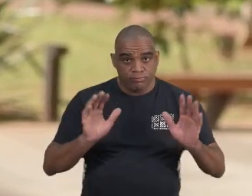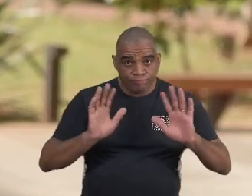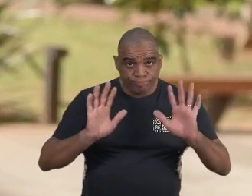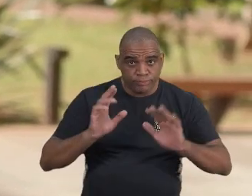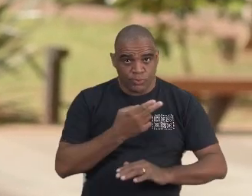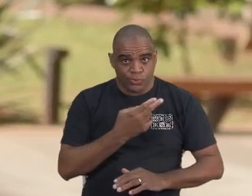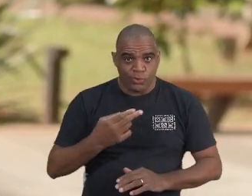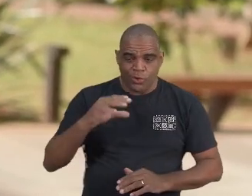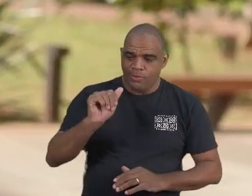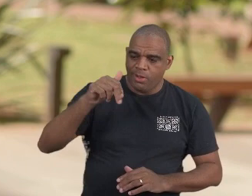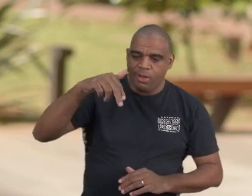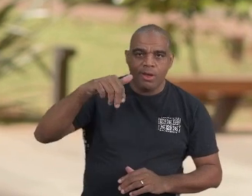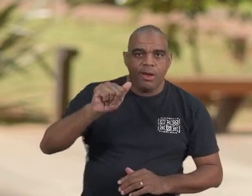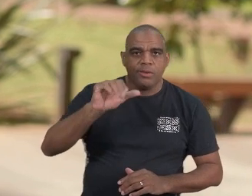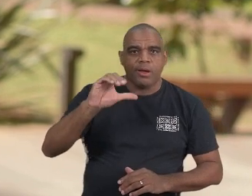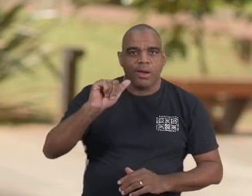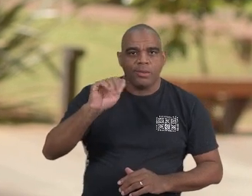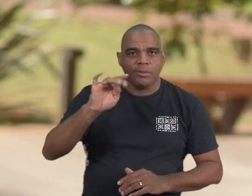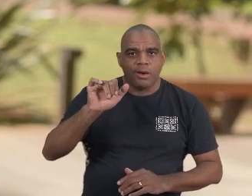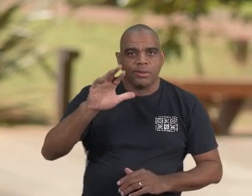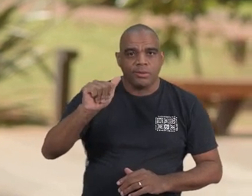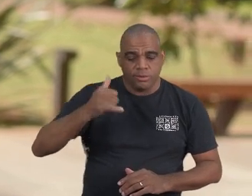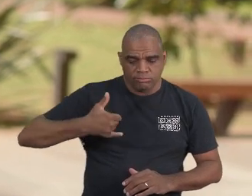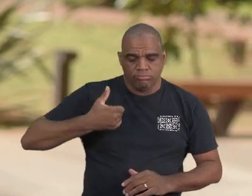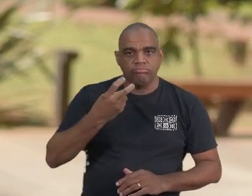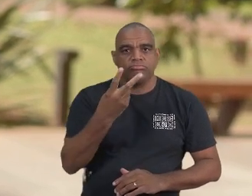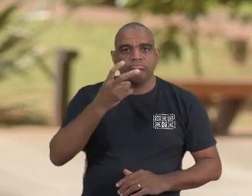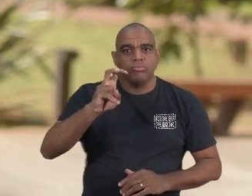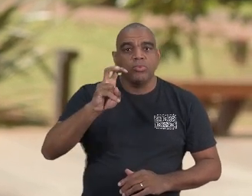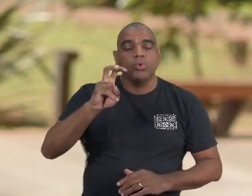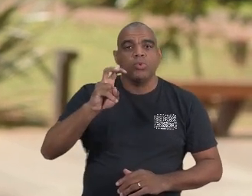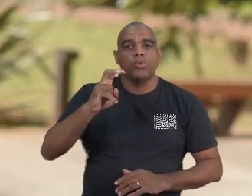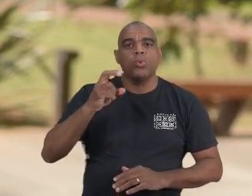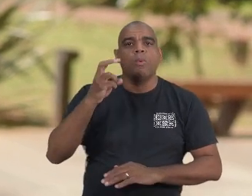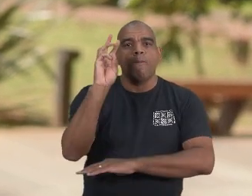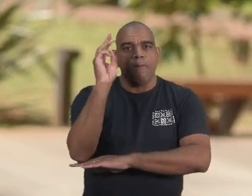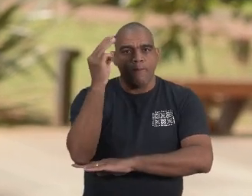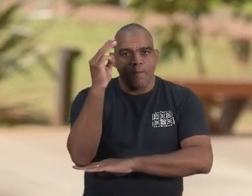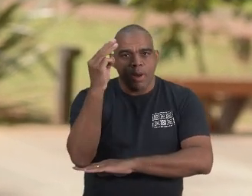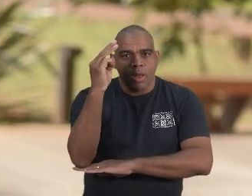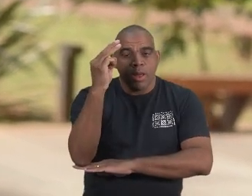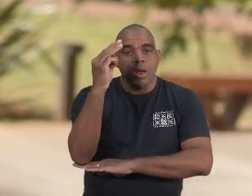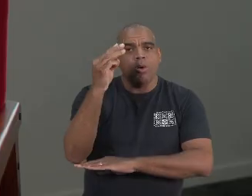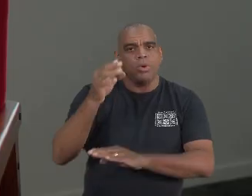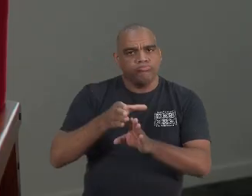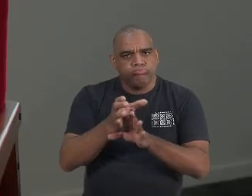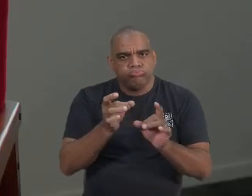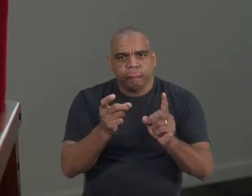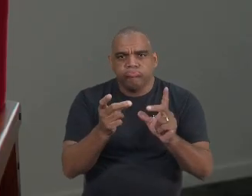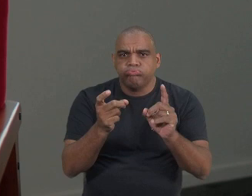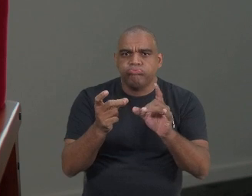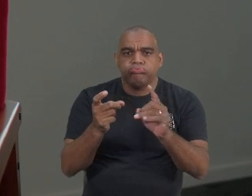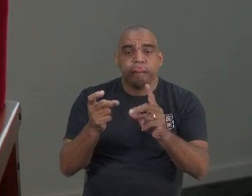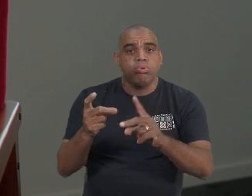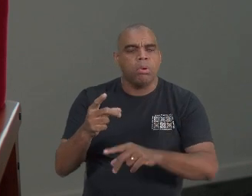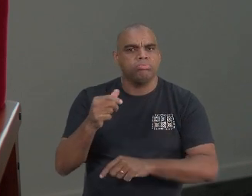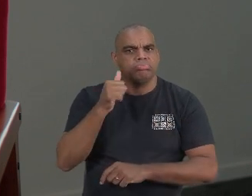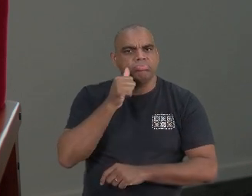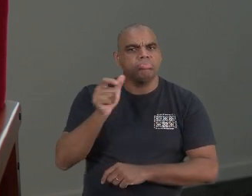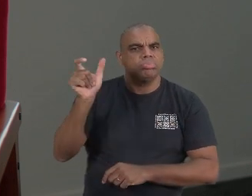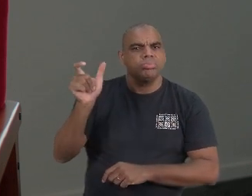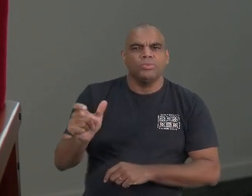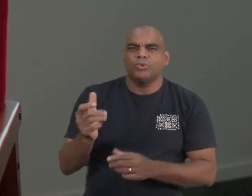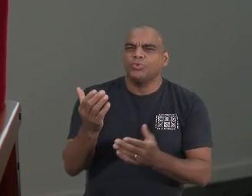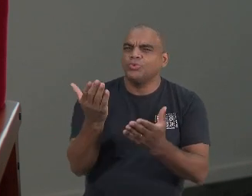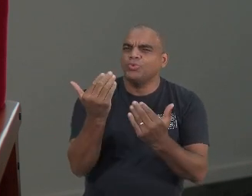Meu nome é Ana Catarina, tenho 25 anos, sou de São Luís Maranhão e sou consultora de vendas da Claro. Ana é uma menina